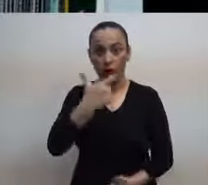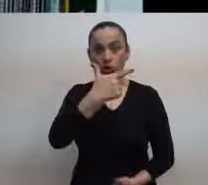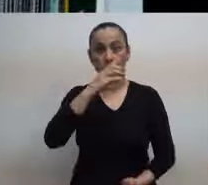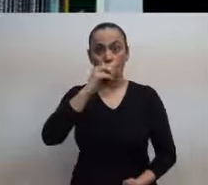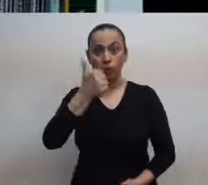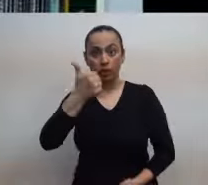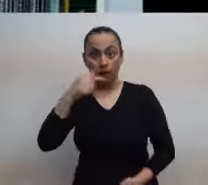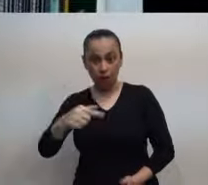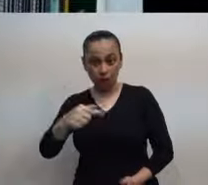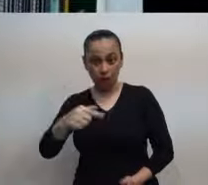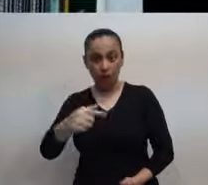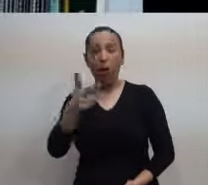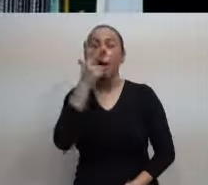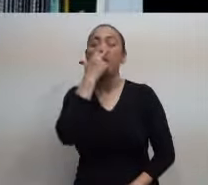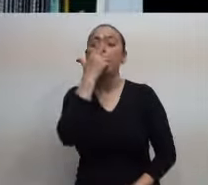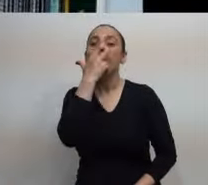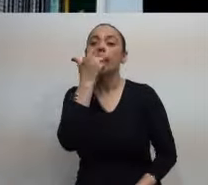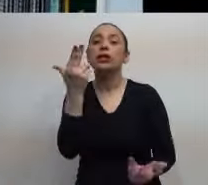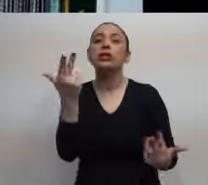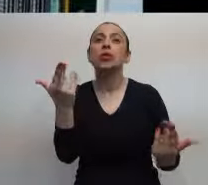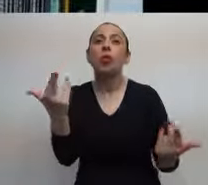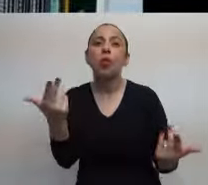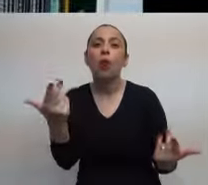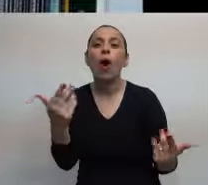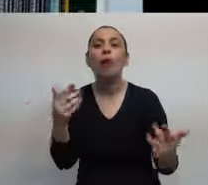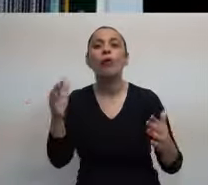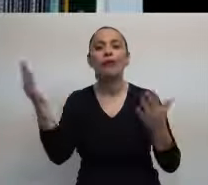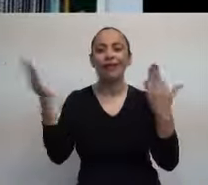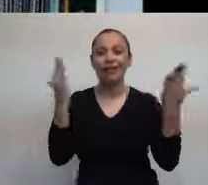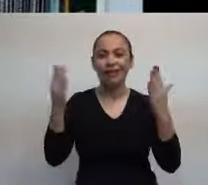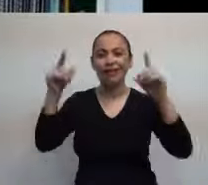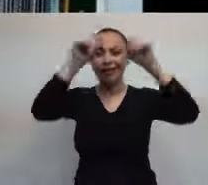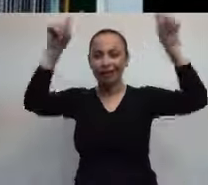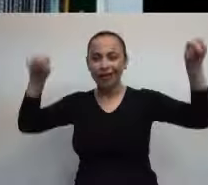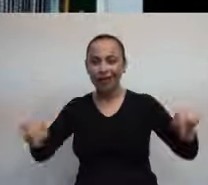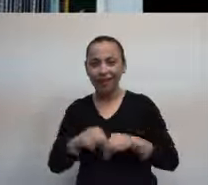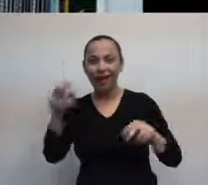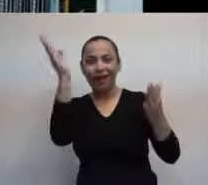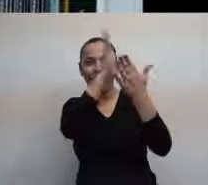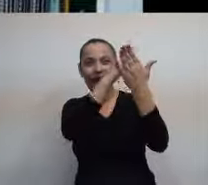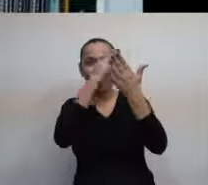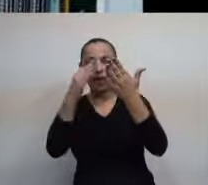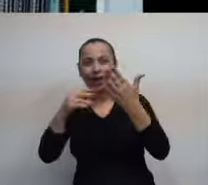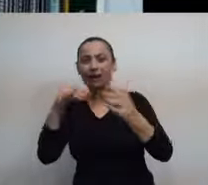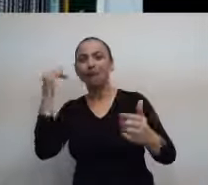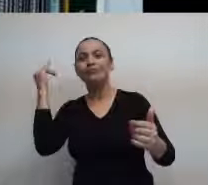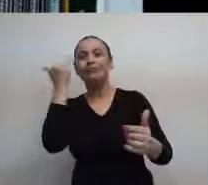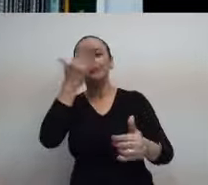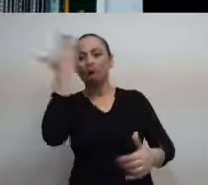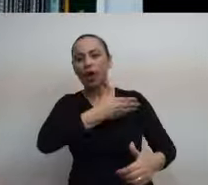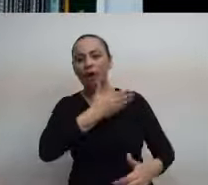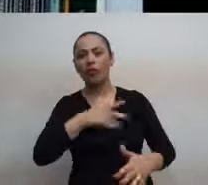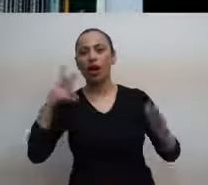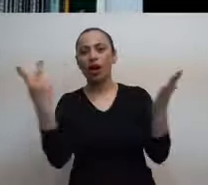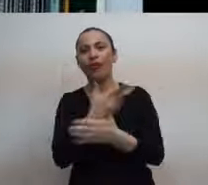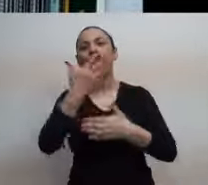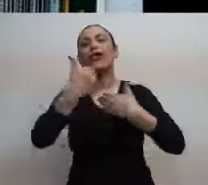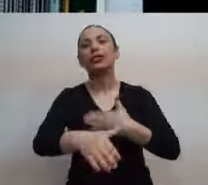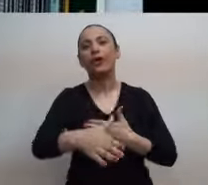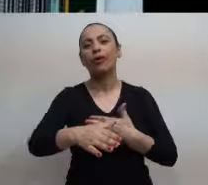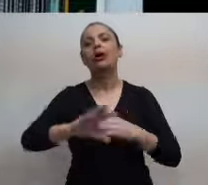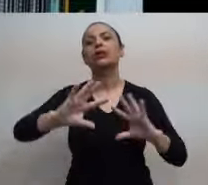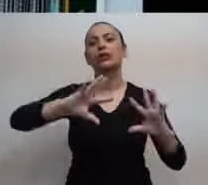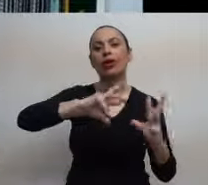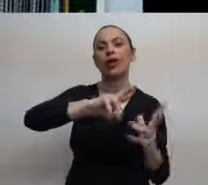agora de 2017 parece um quadro bem pintado do que discorre Bauman sobre as consequências